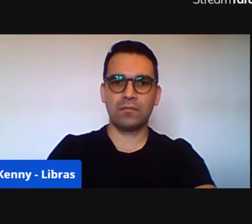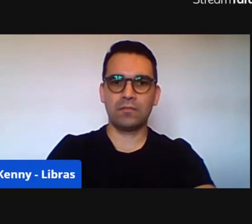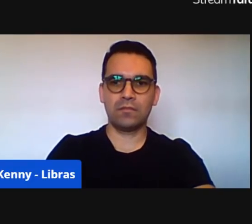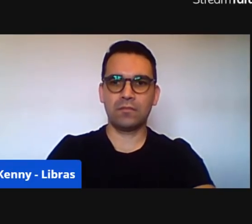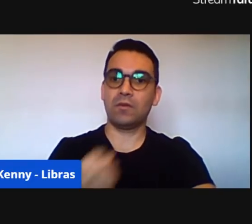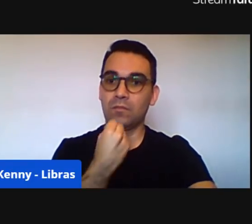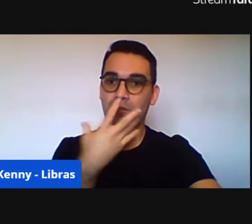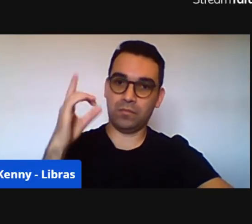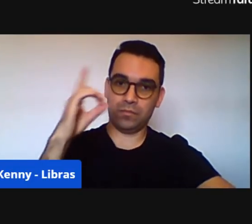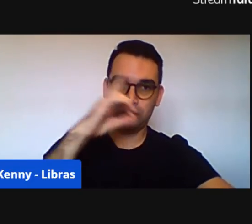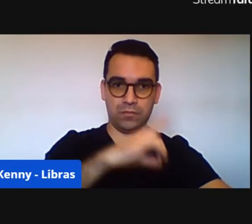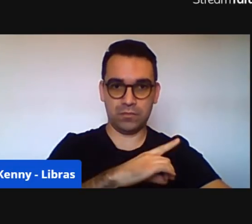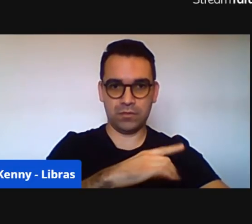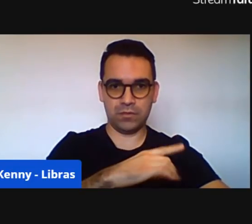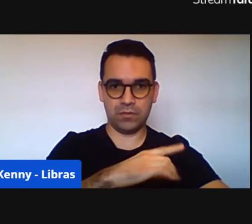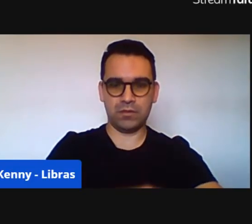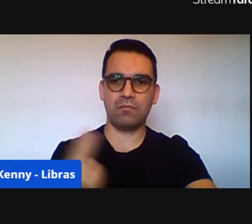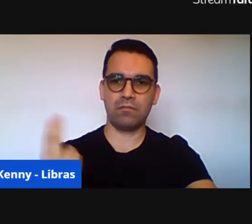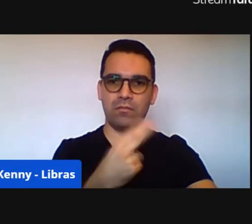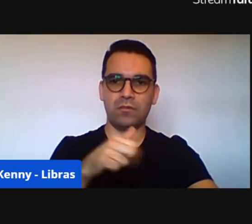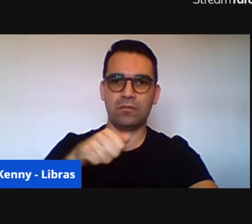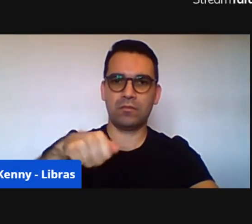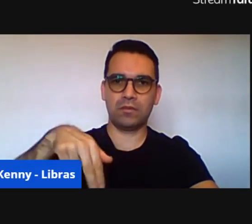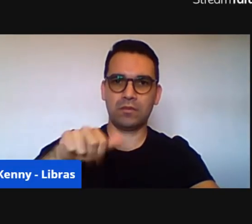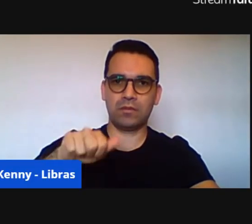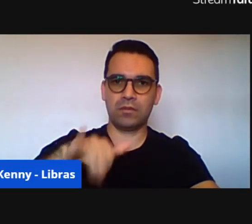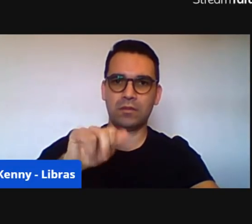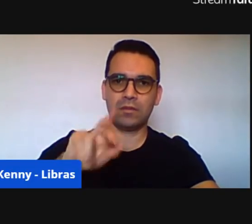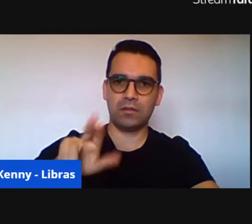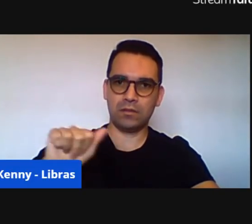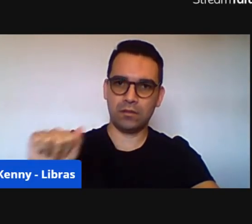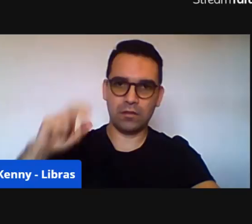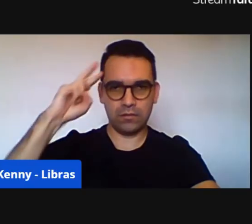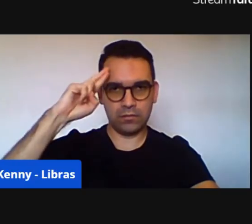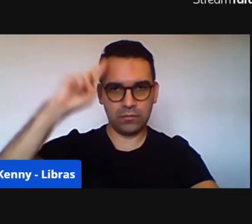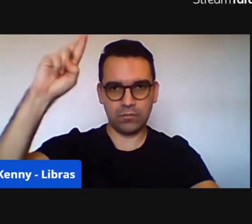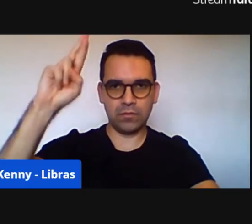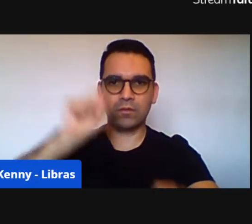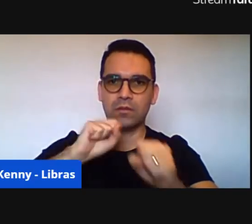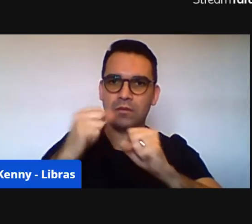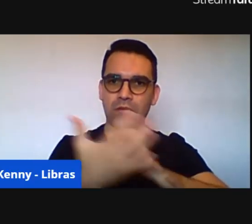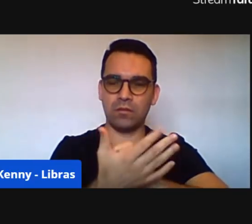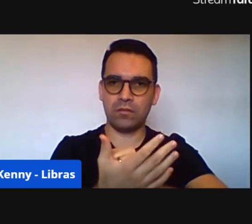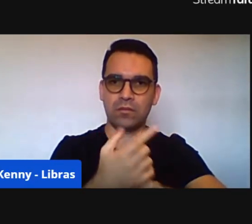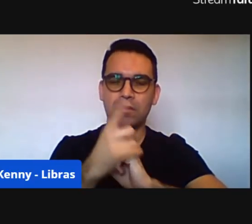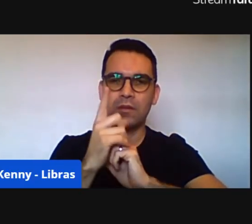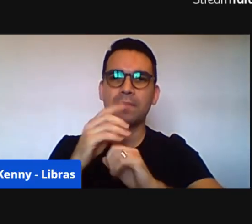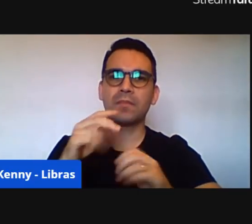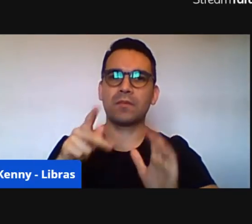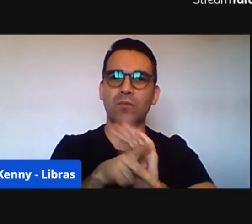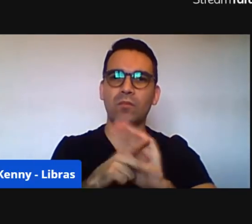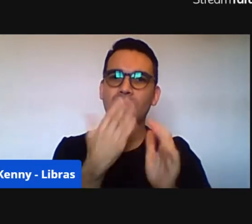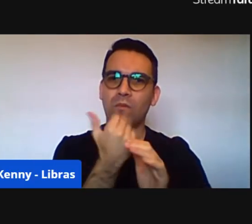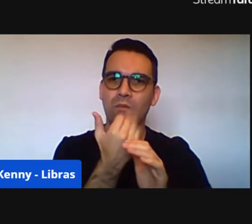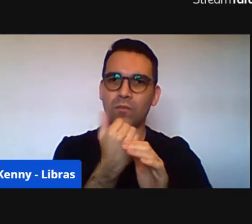Bom dia, eu sou a Nayara Luiza, nutricionista da Superintendência de Alimentação Escolar do município de Campo